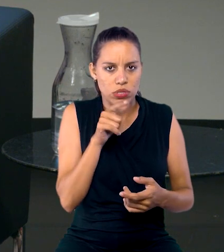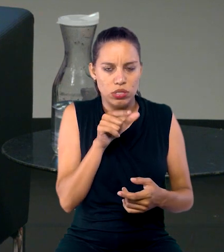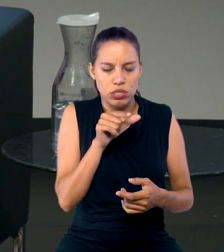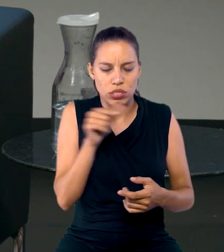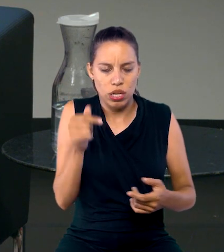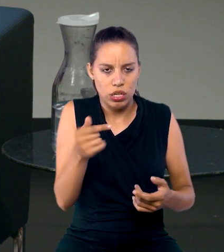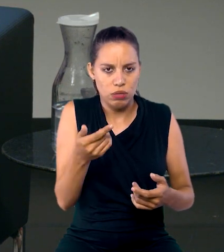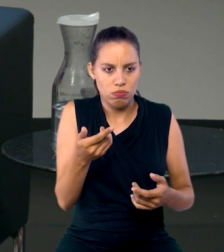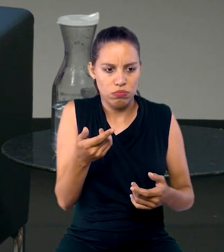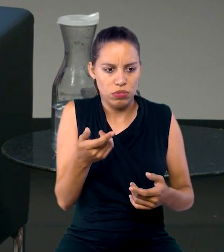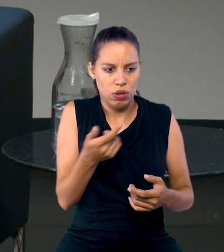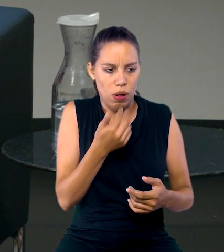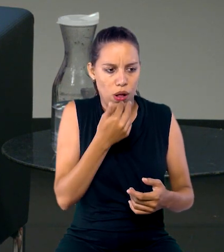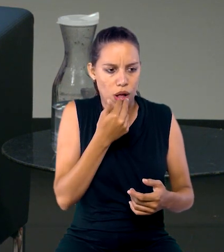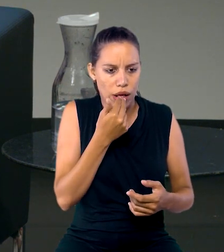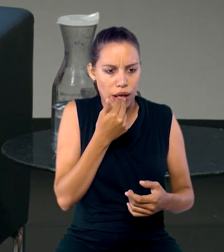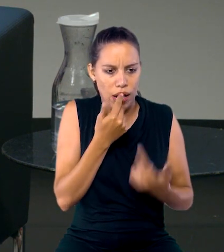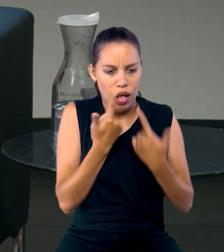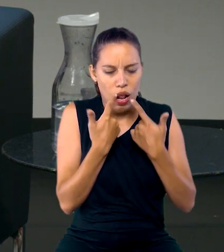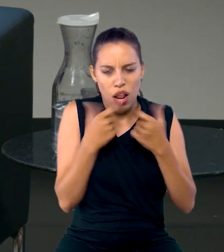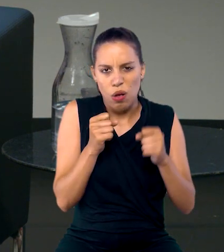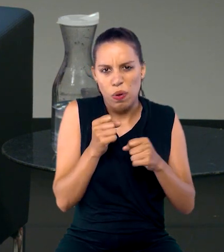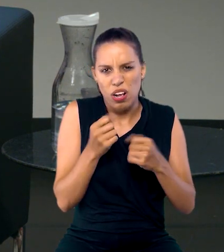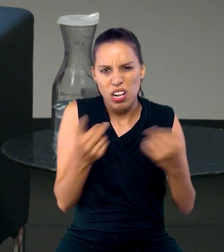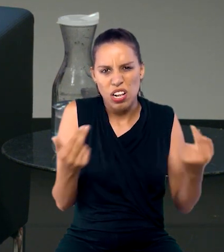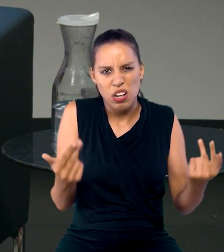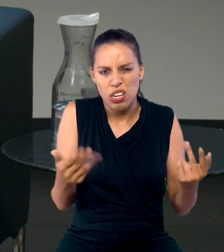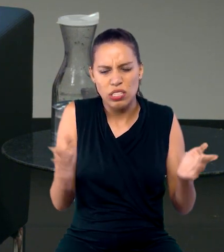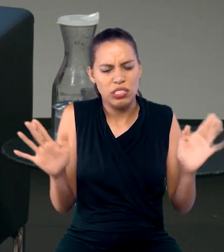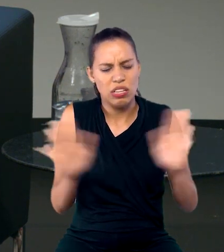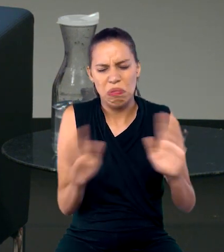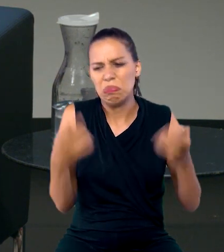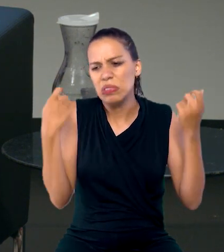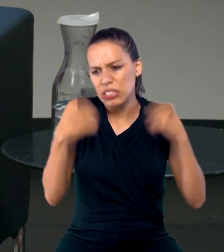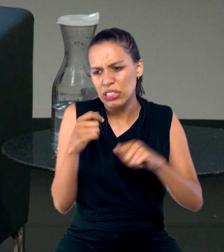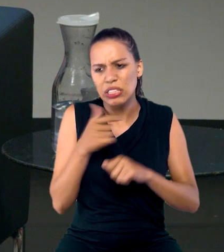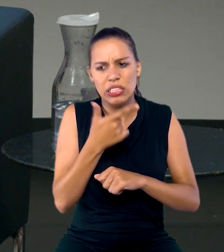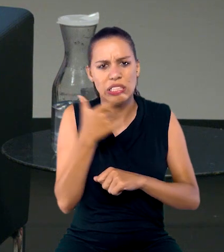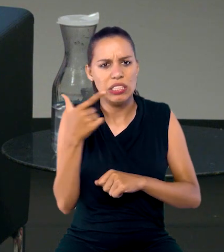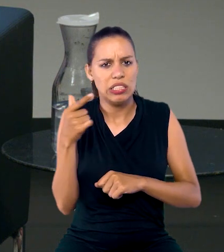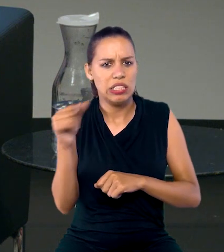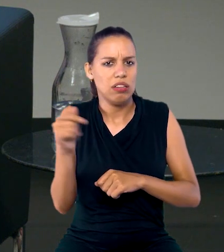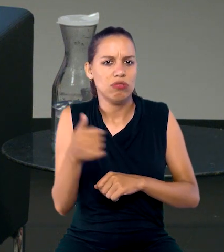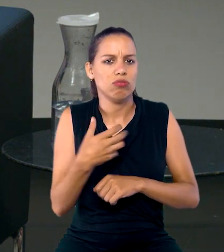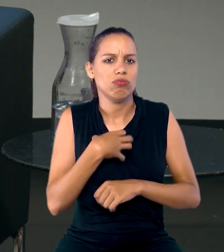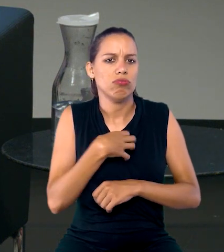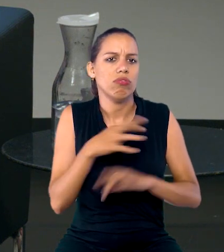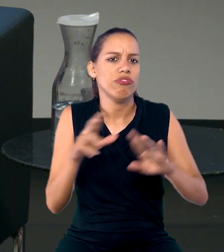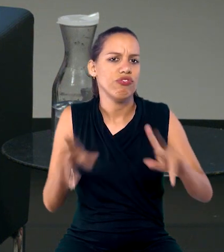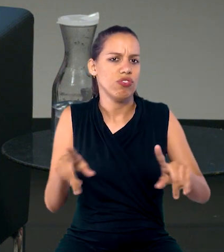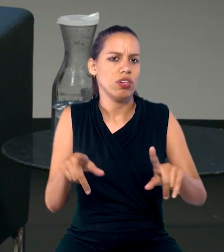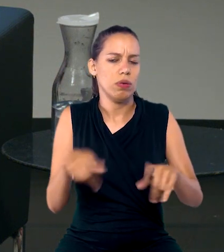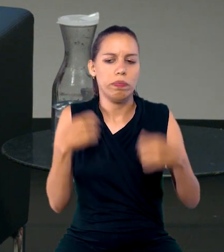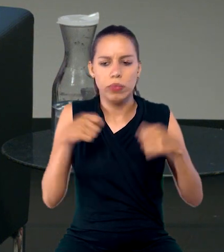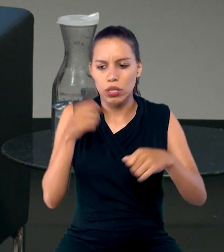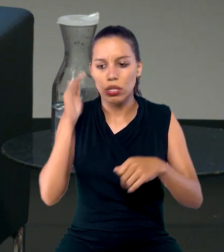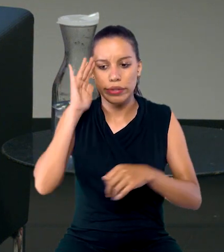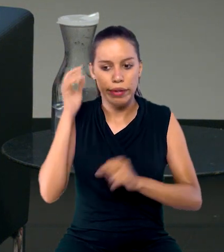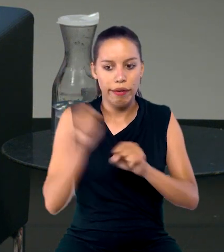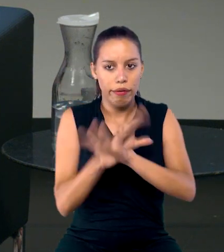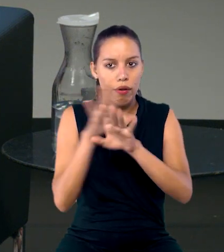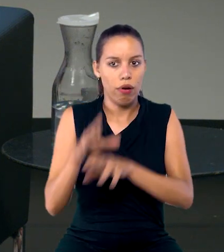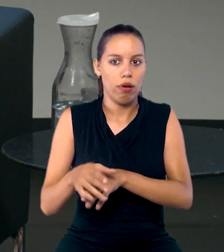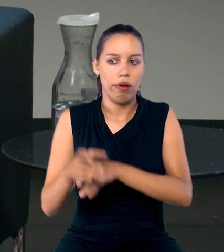É óbvio. Para sair, precisa uma outra linguagem. A linguagem dos